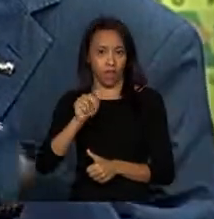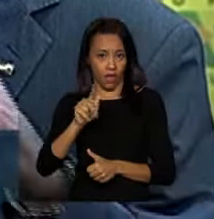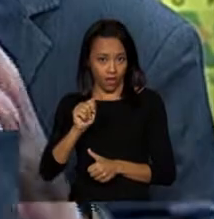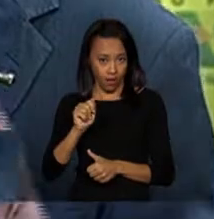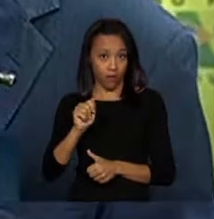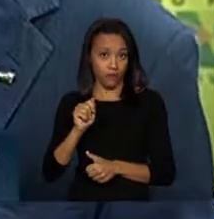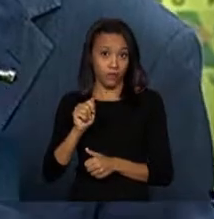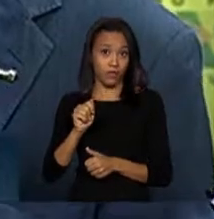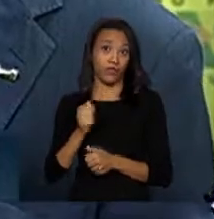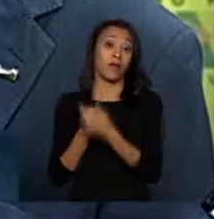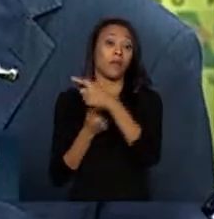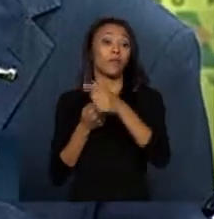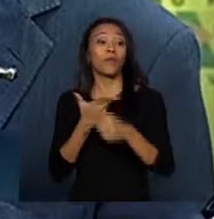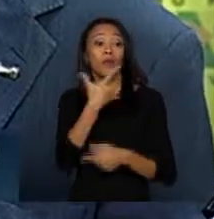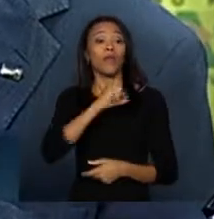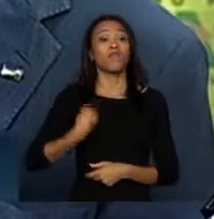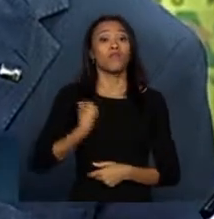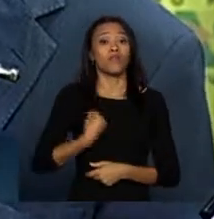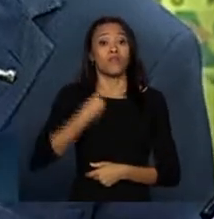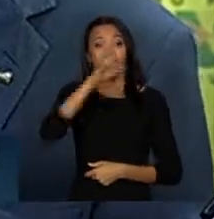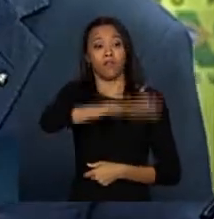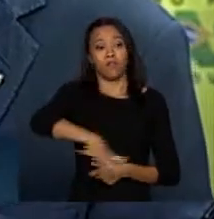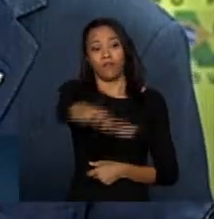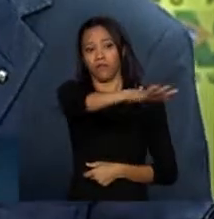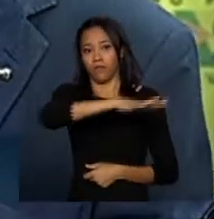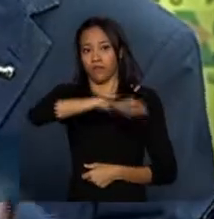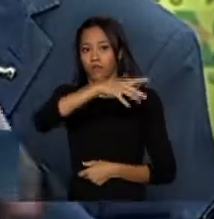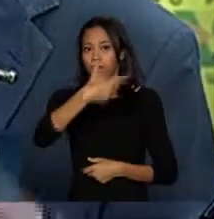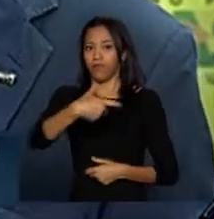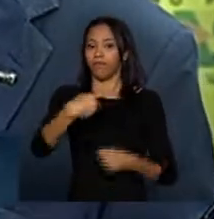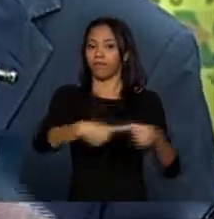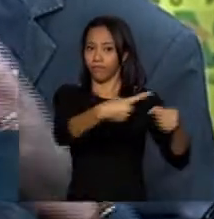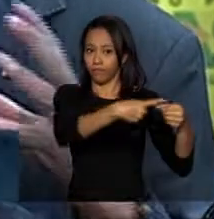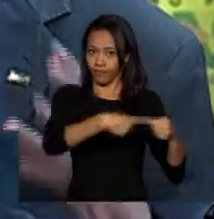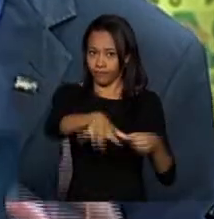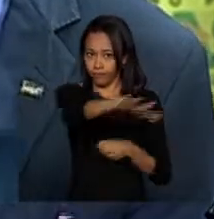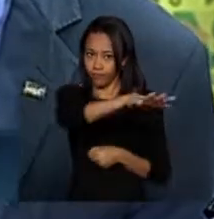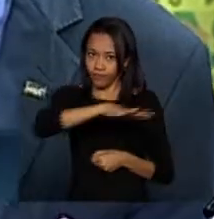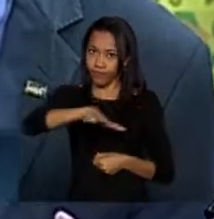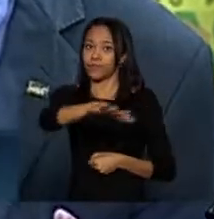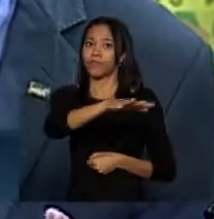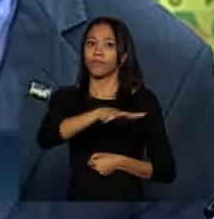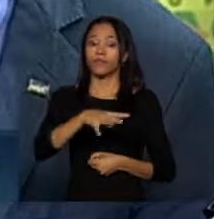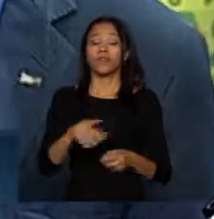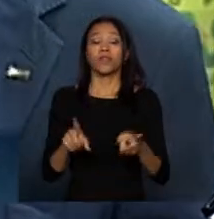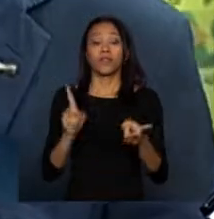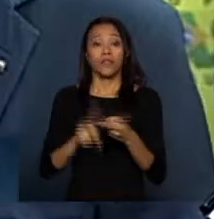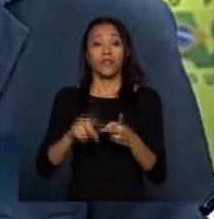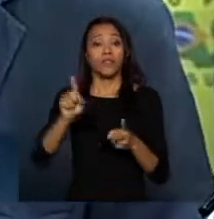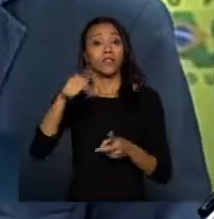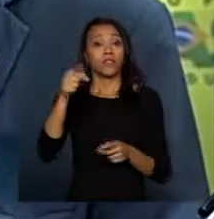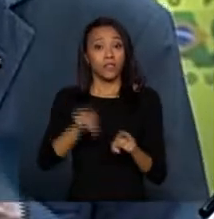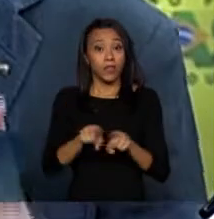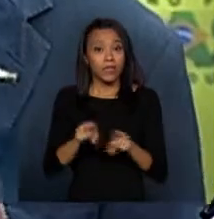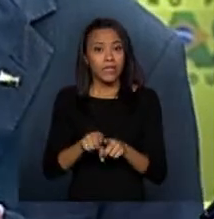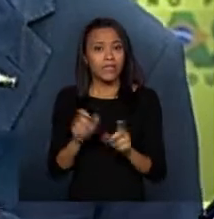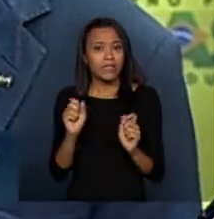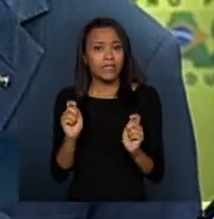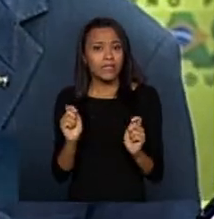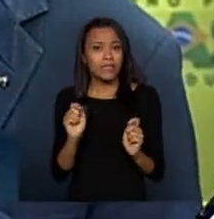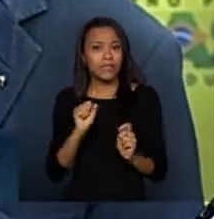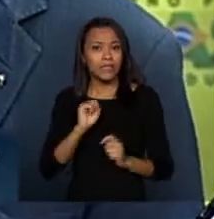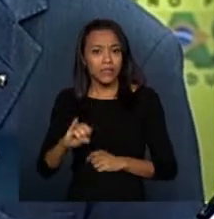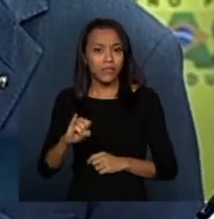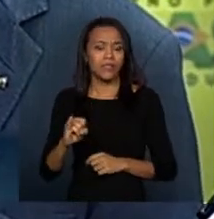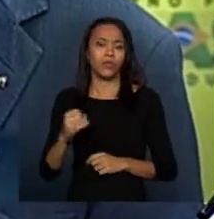habitante que você tem naquela região de saúde, número de médicos por habitantes naquela região de saúde e todas as condições do Ministério